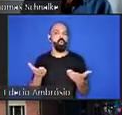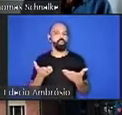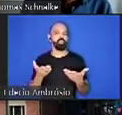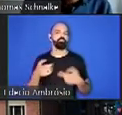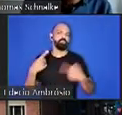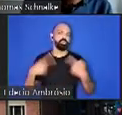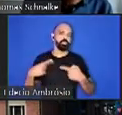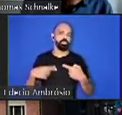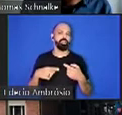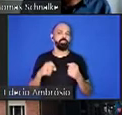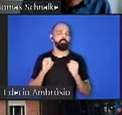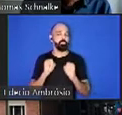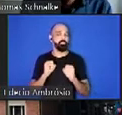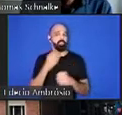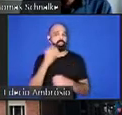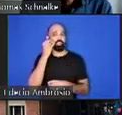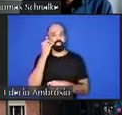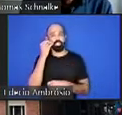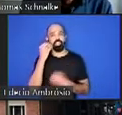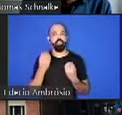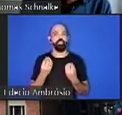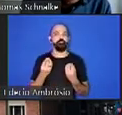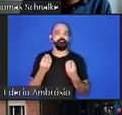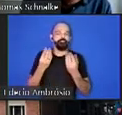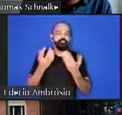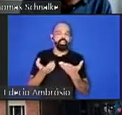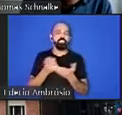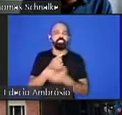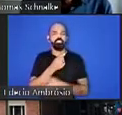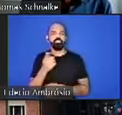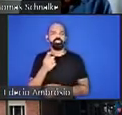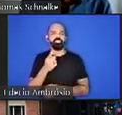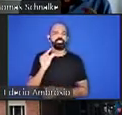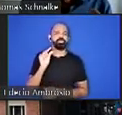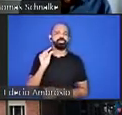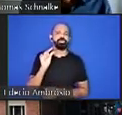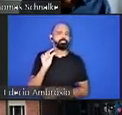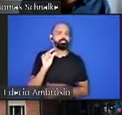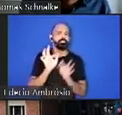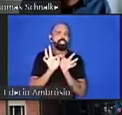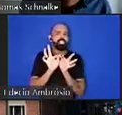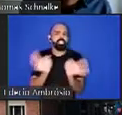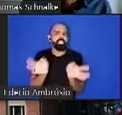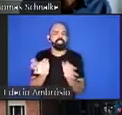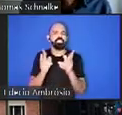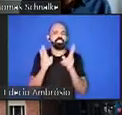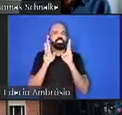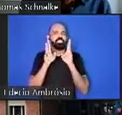apenas tentar oferecer a vocês um pequeno vislumbre,